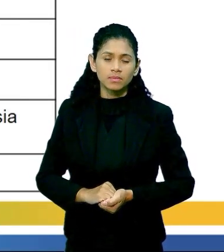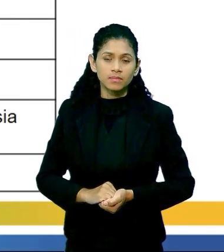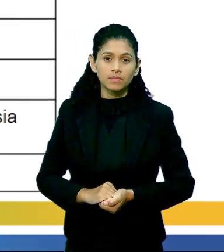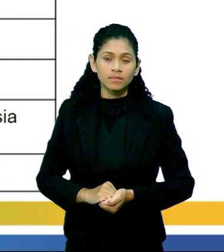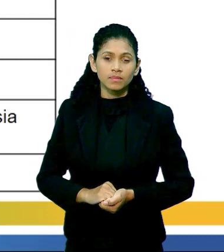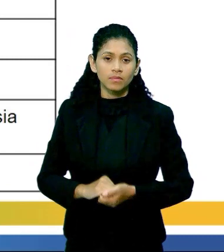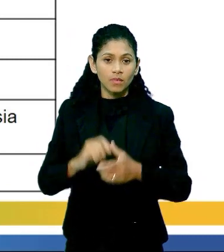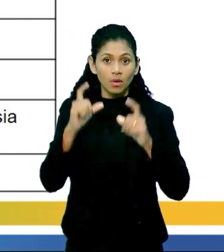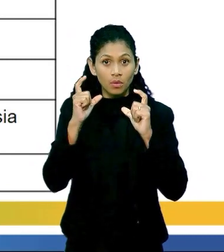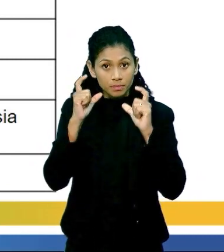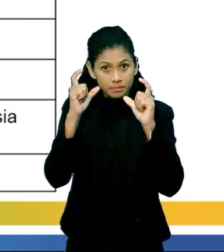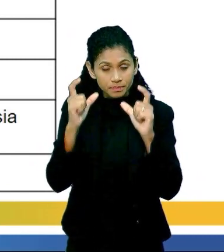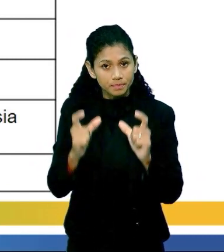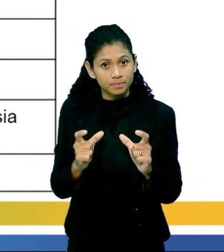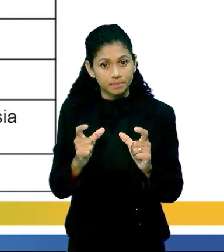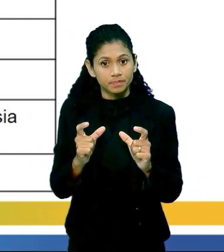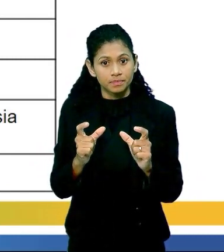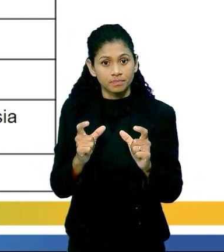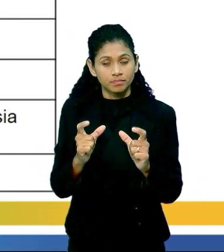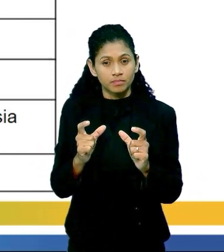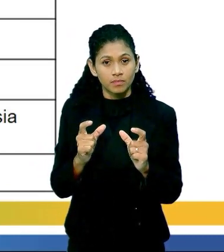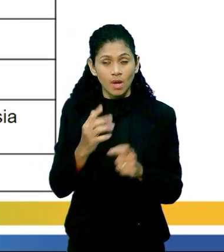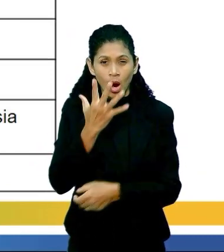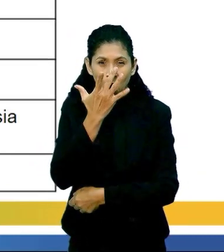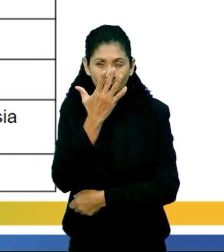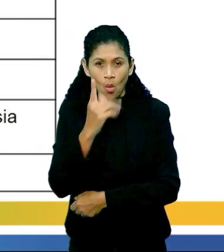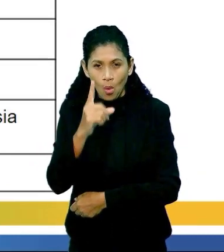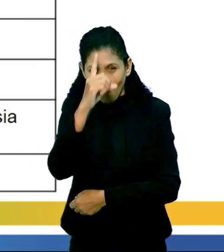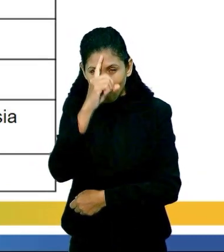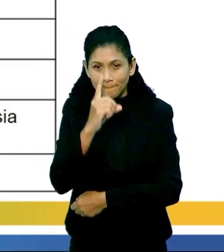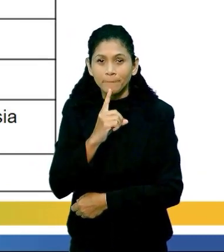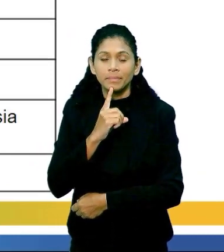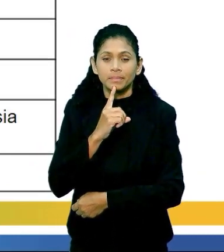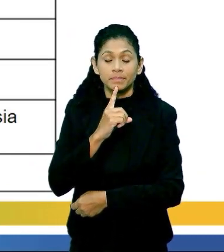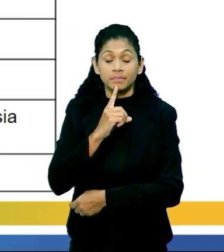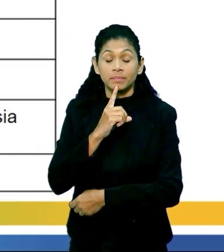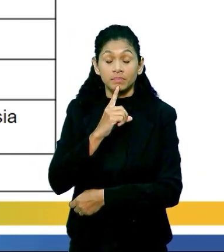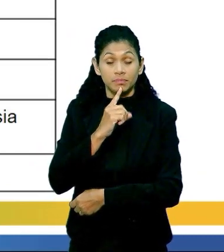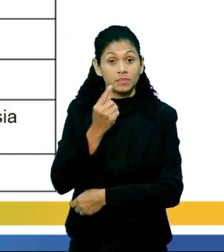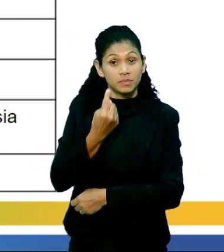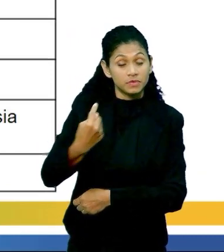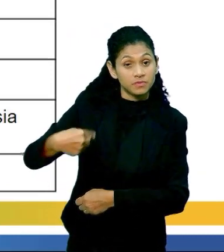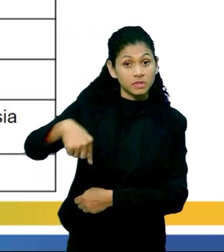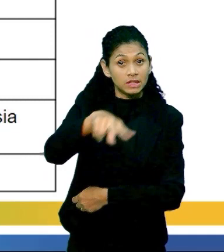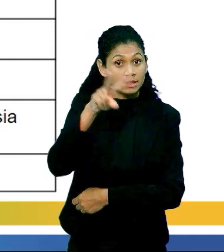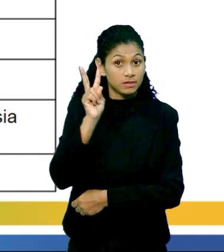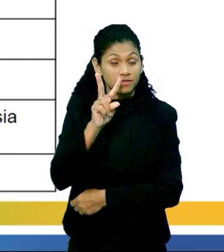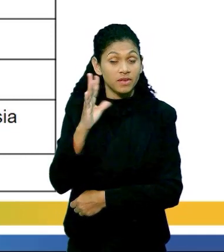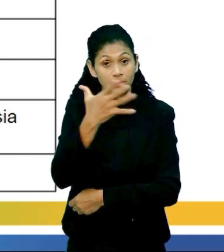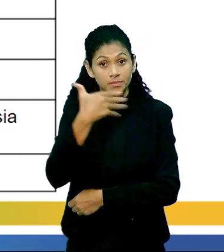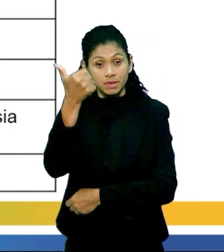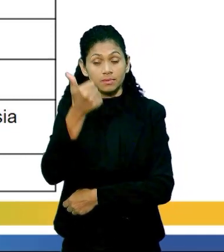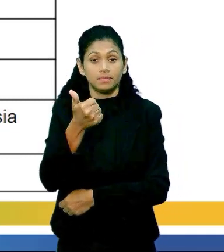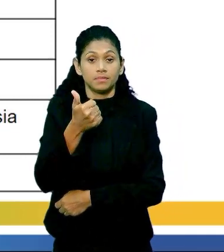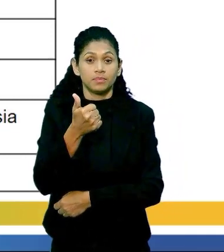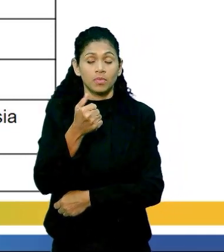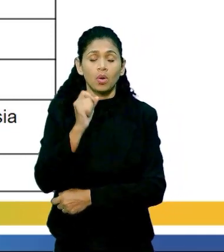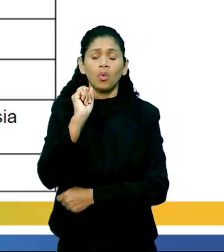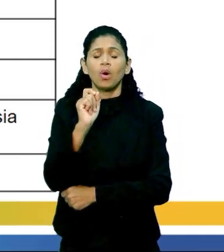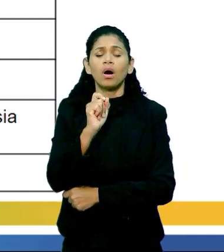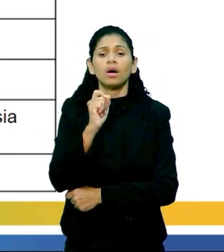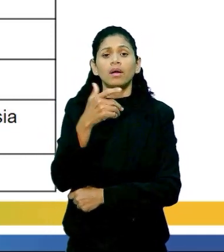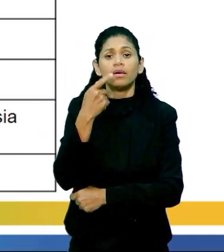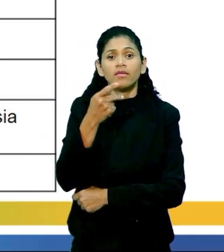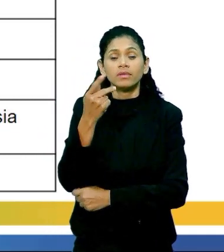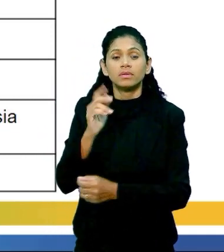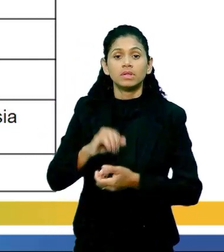Observe, aí eu destaquei na cor amarela, que é para vocês terem uma visão melhor, né, do que a gente está falando aqui. O que o enunciador disse na letra